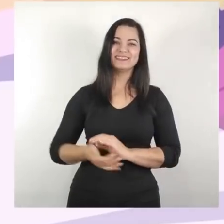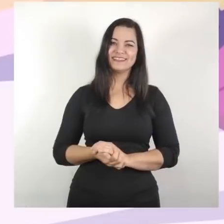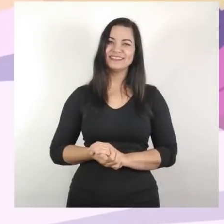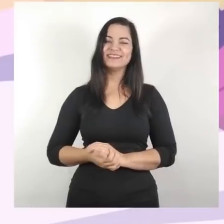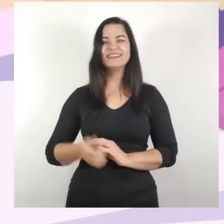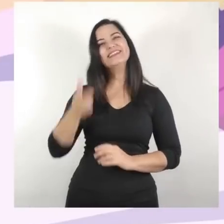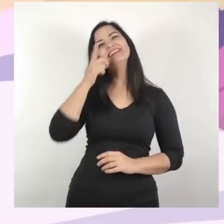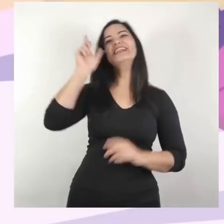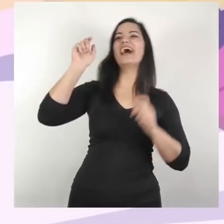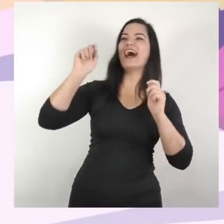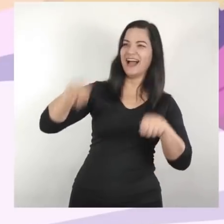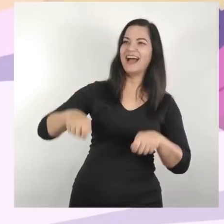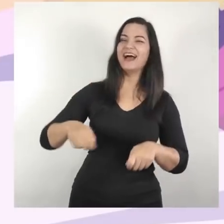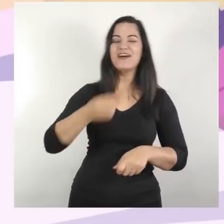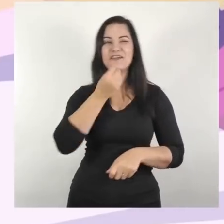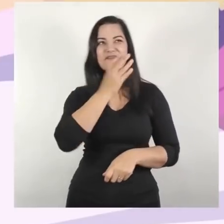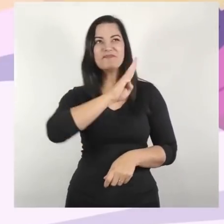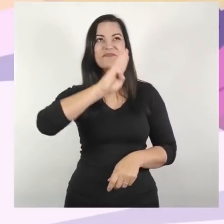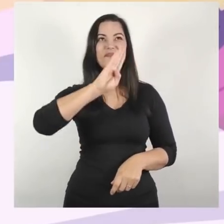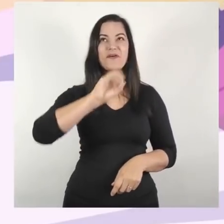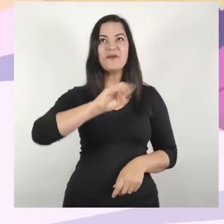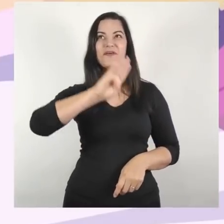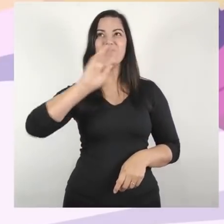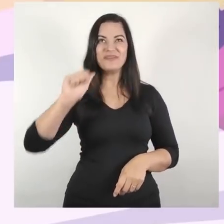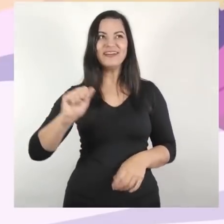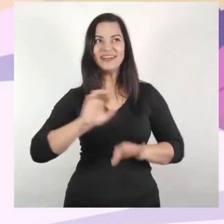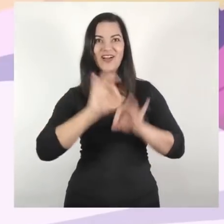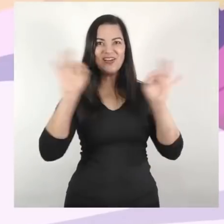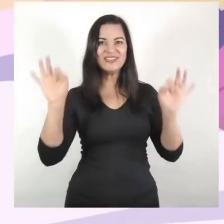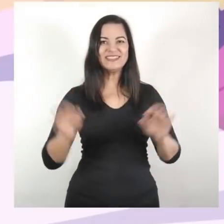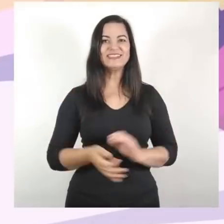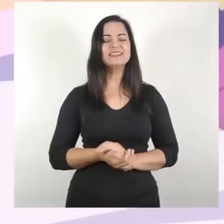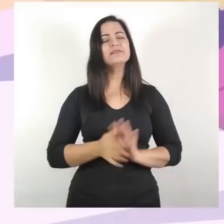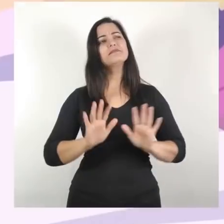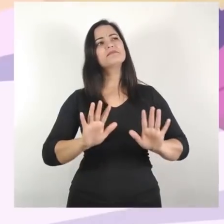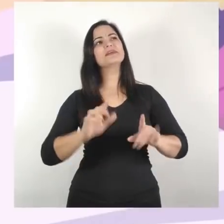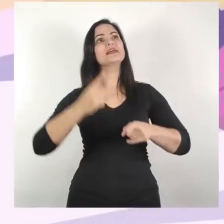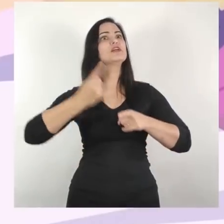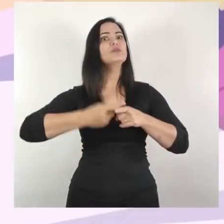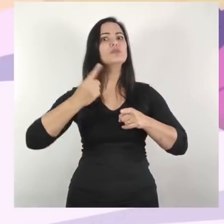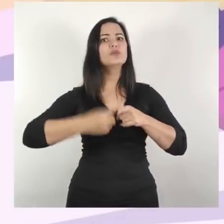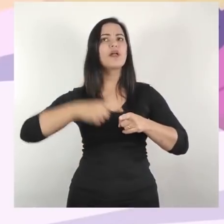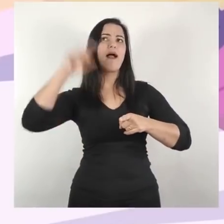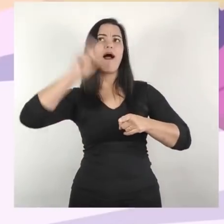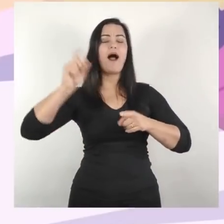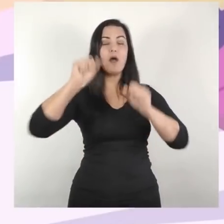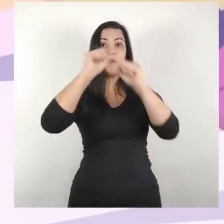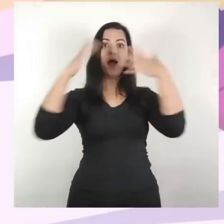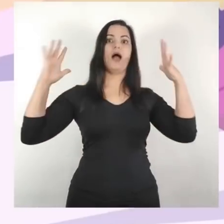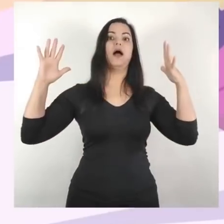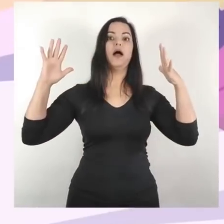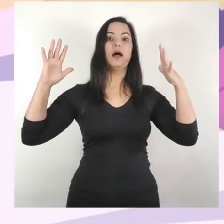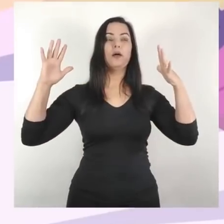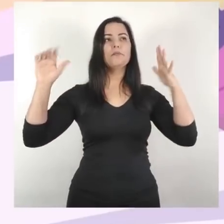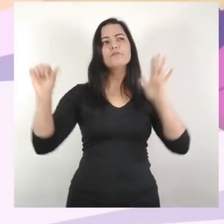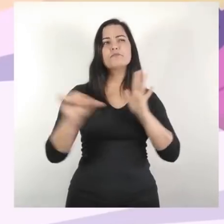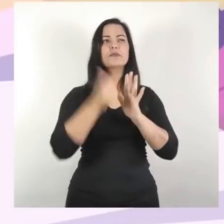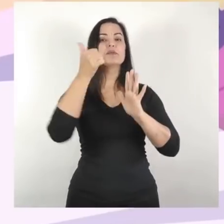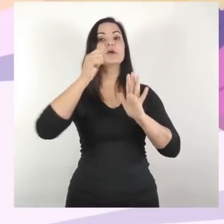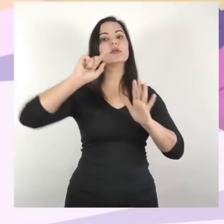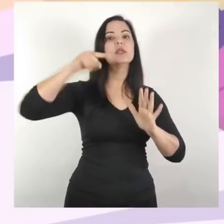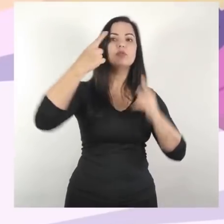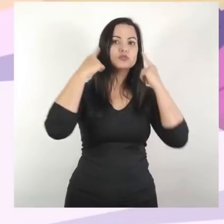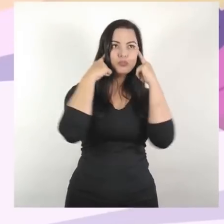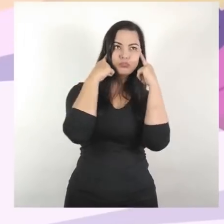Deu certo! Oba, deu certo! Mas por que a gente vê o raio primeiro e só depois